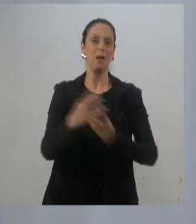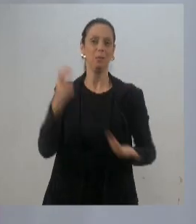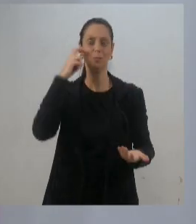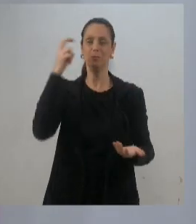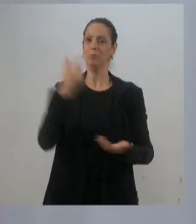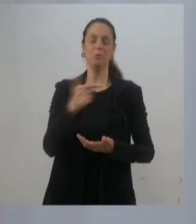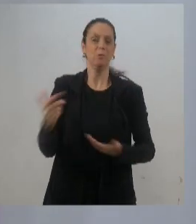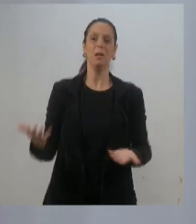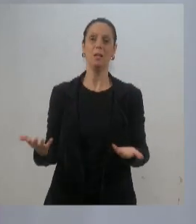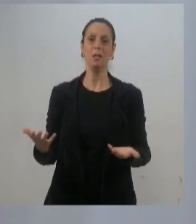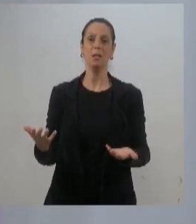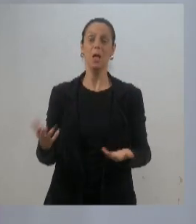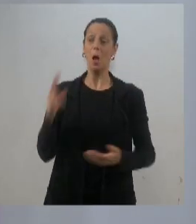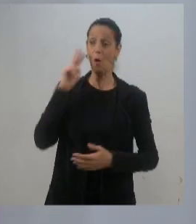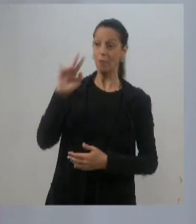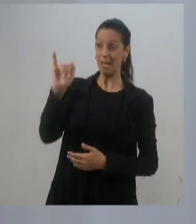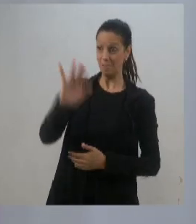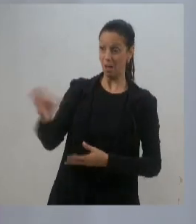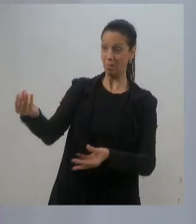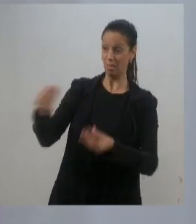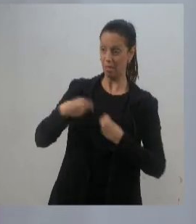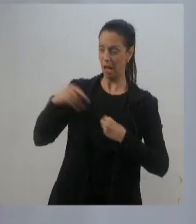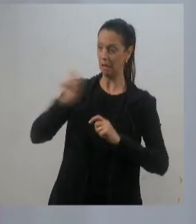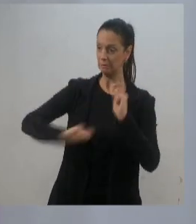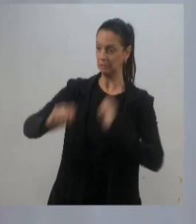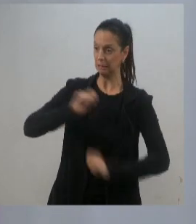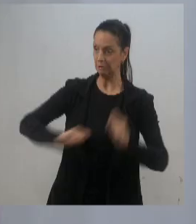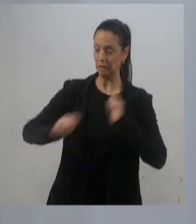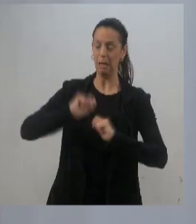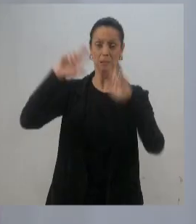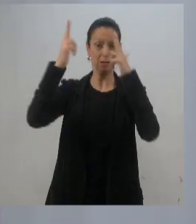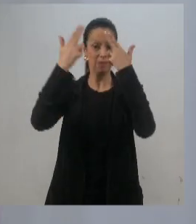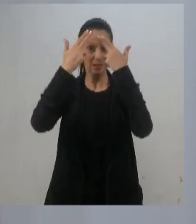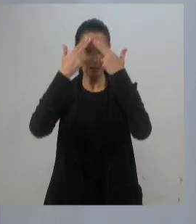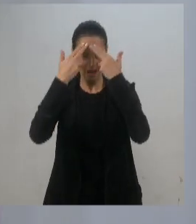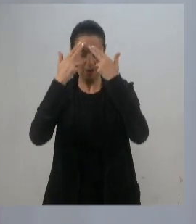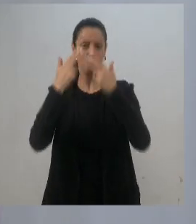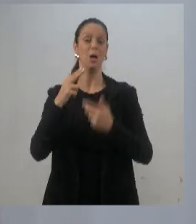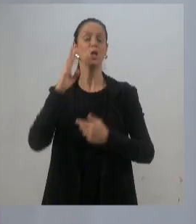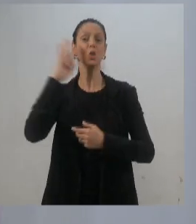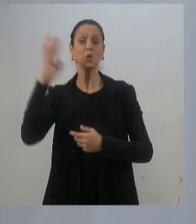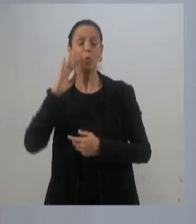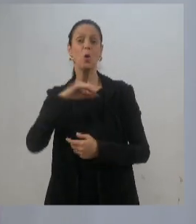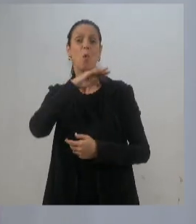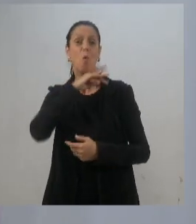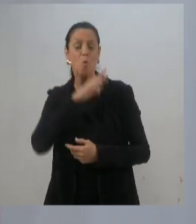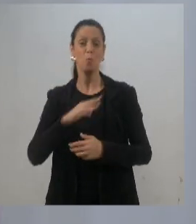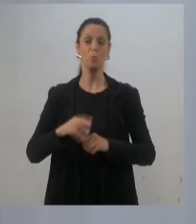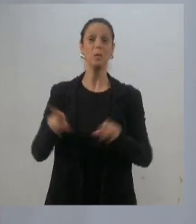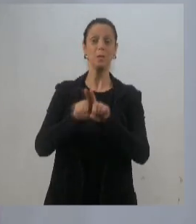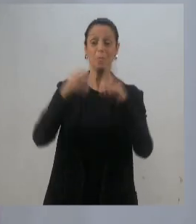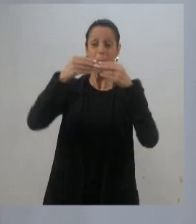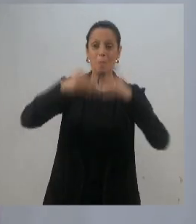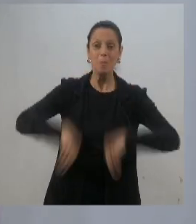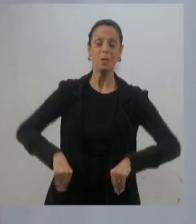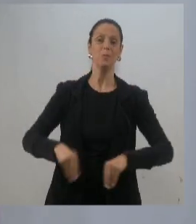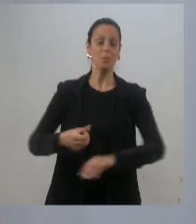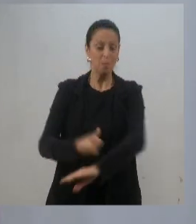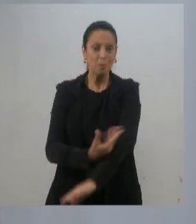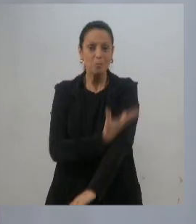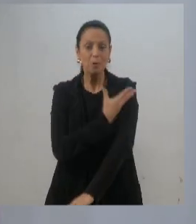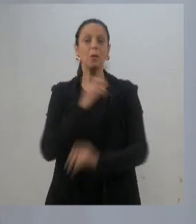Essas imagens podem gerar, sim, ansiedade, pesadelos, traumas, prejuízos emocionais, que podem ser, inclusive,